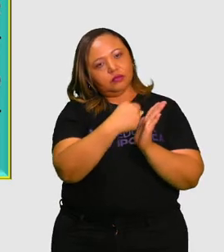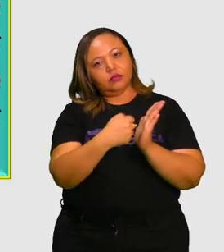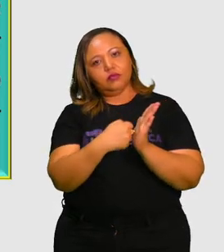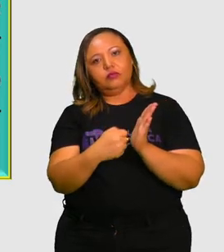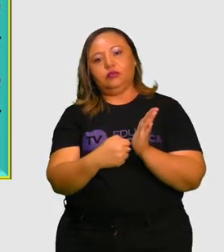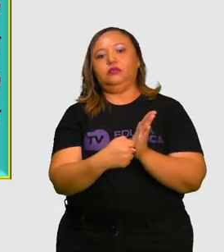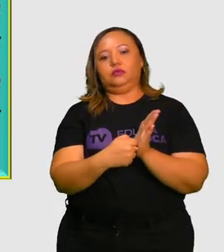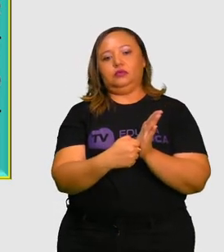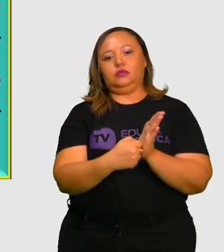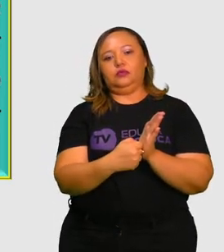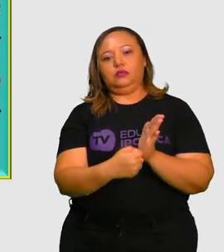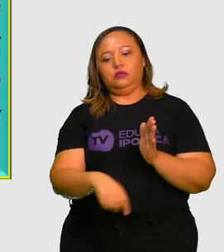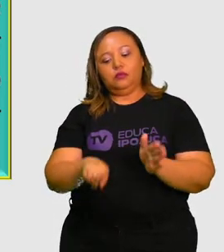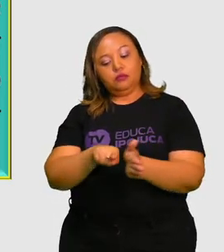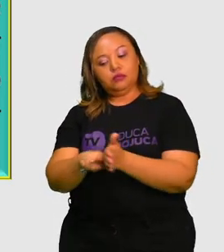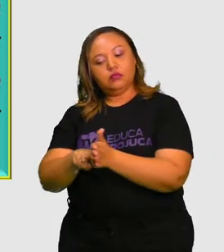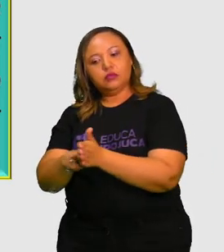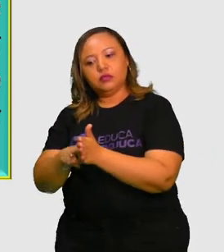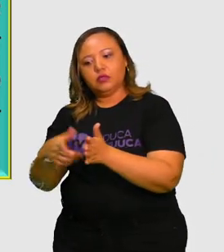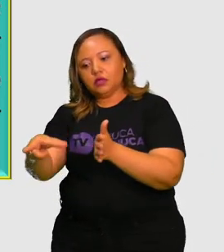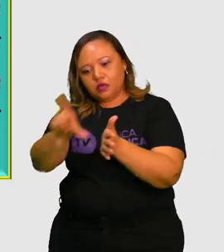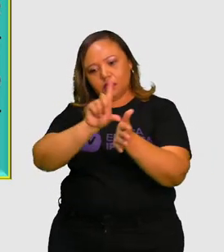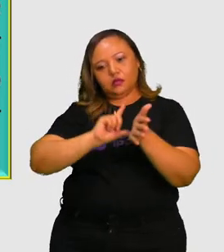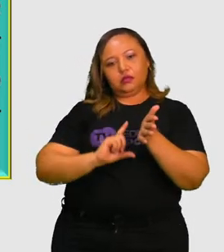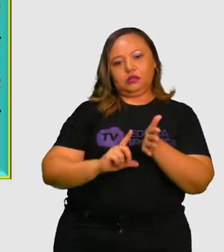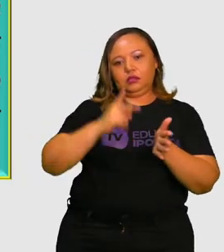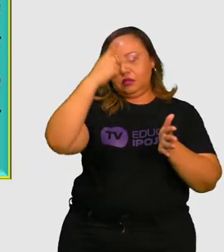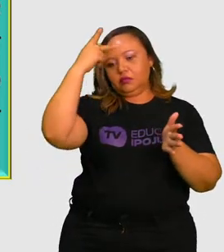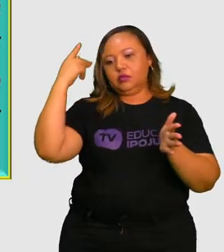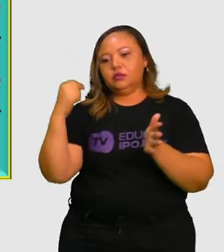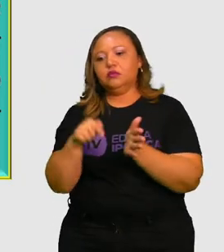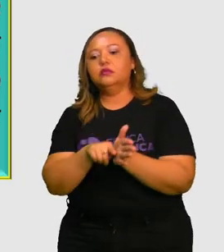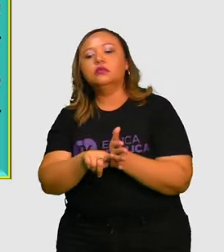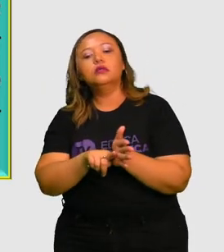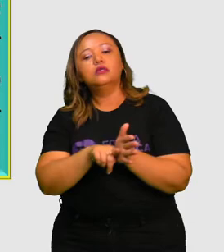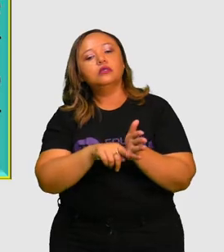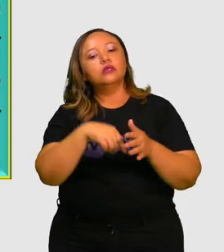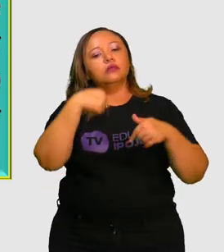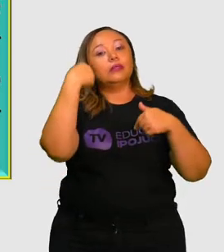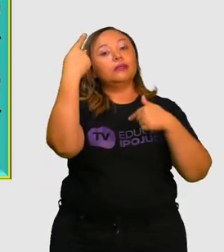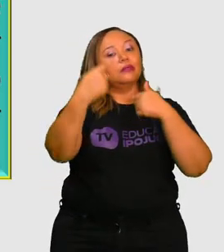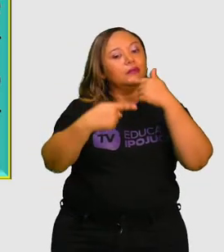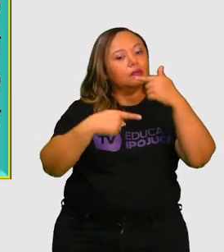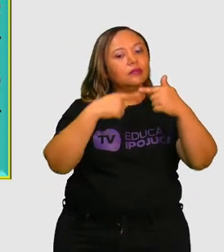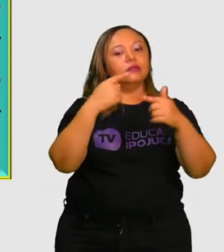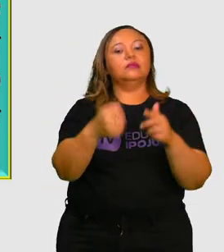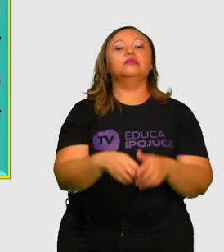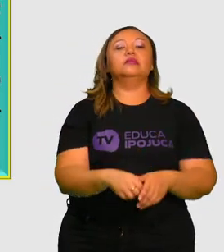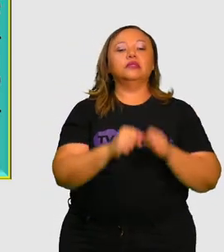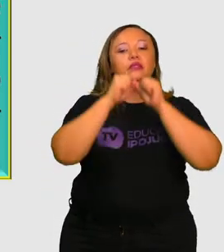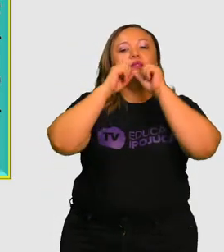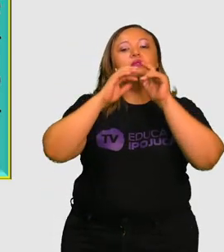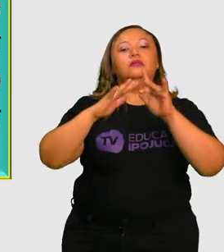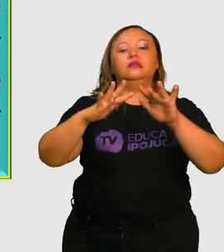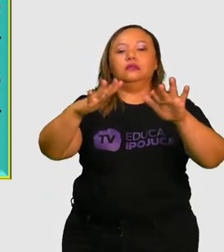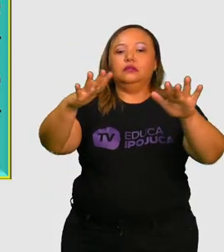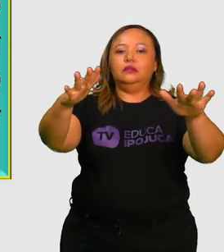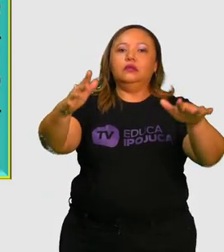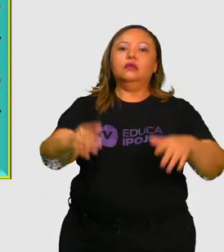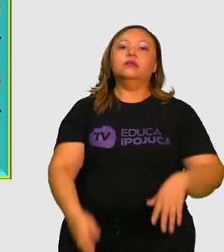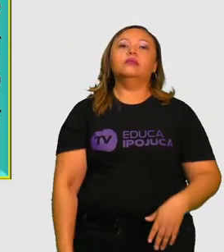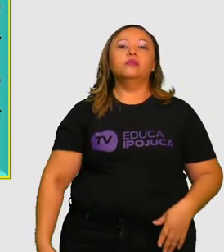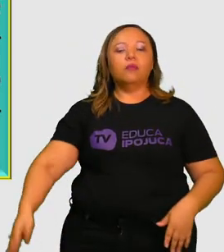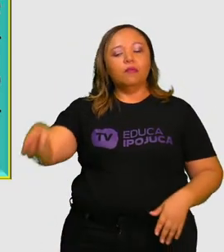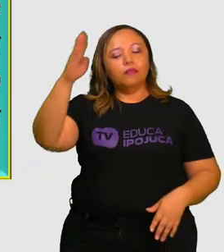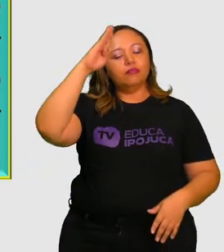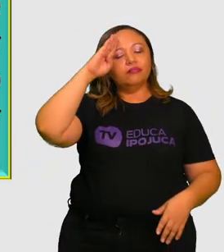pesquisas, aprofundamentos teóricos e resultados de investigações sobre um determinado tema. Possuem a finalidade principal